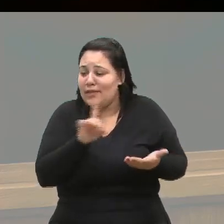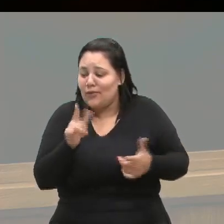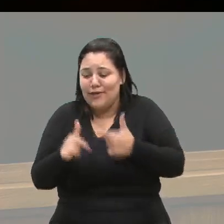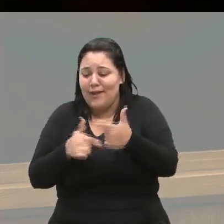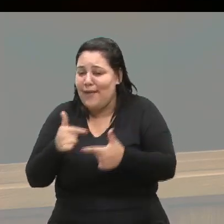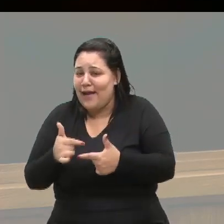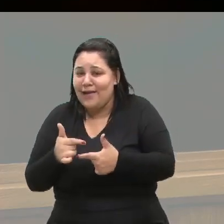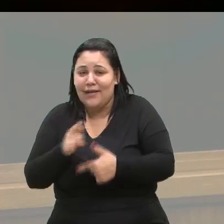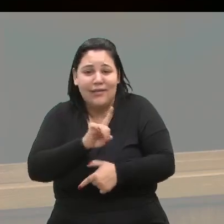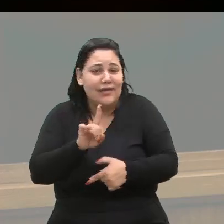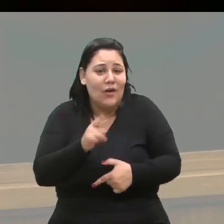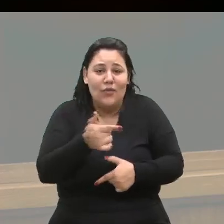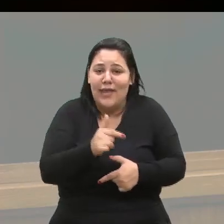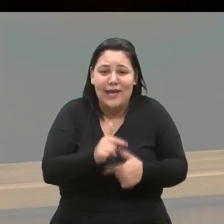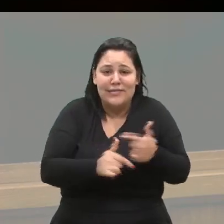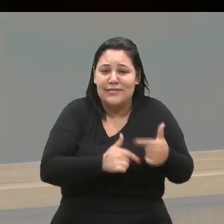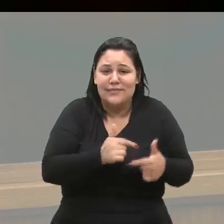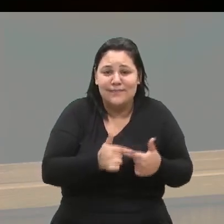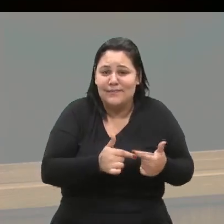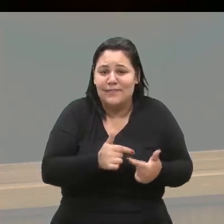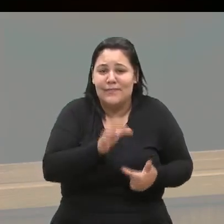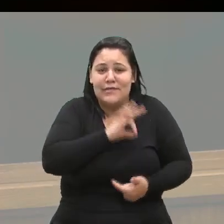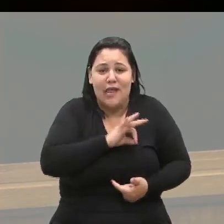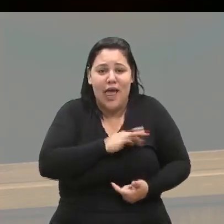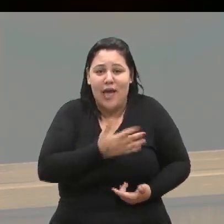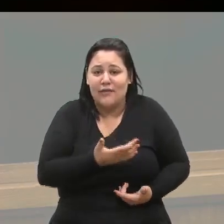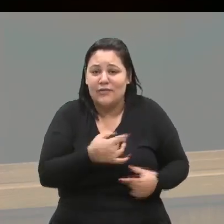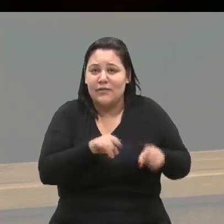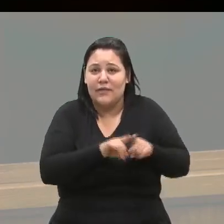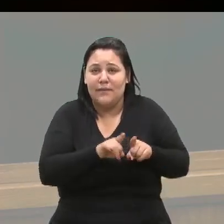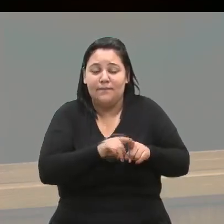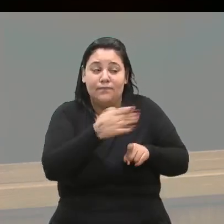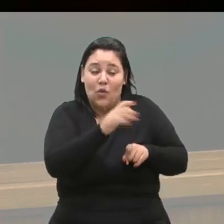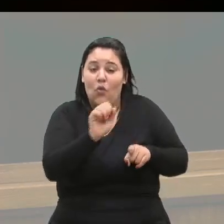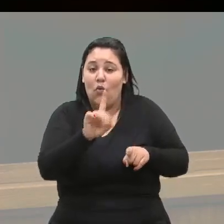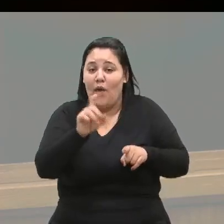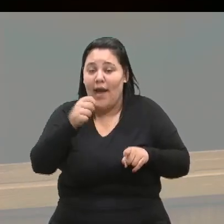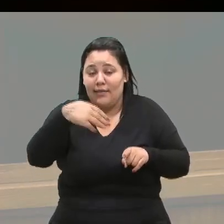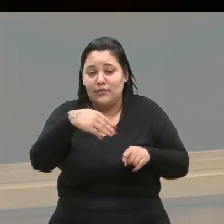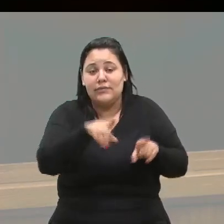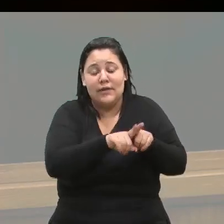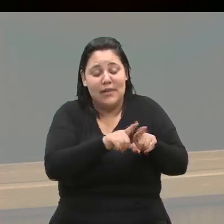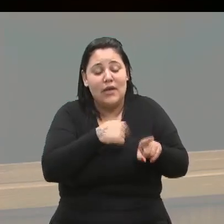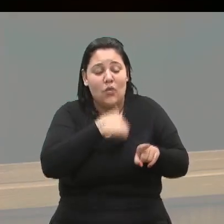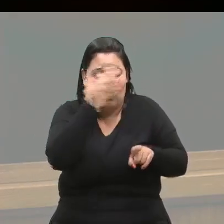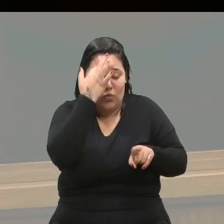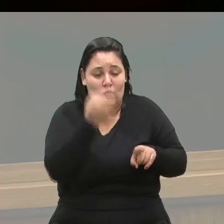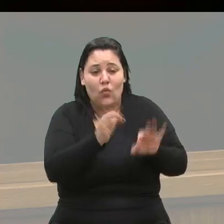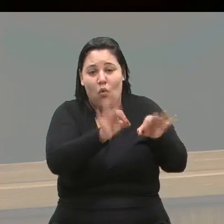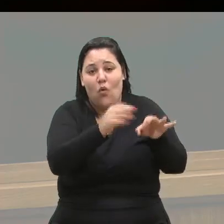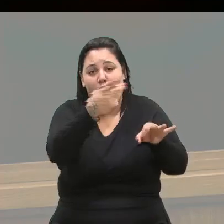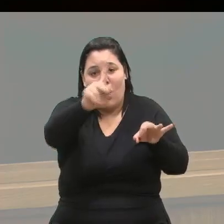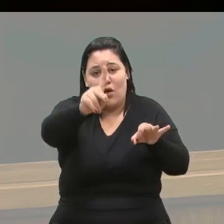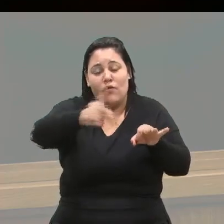que ter direito. Vereador Ada me satisfiz na sua fala. E acho que,